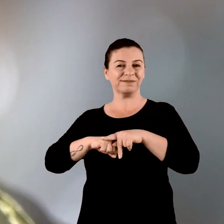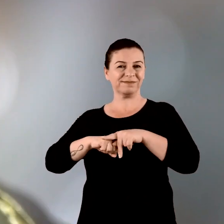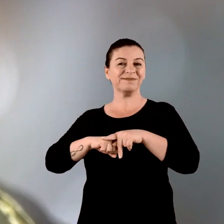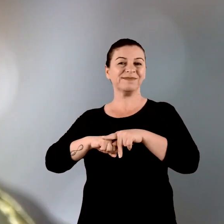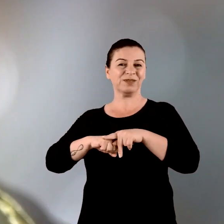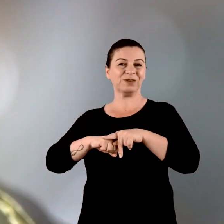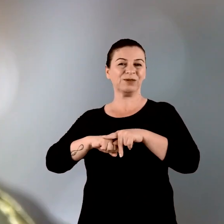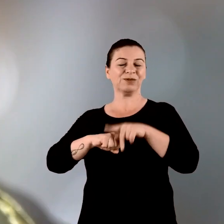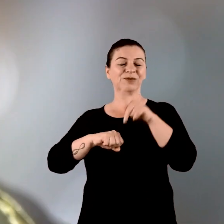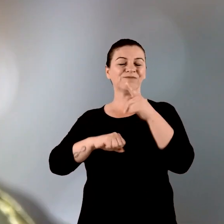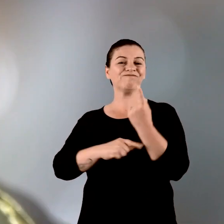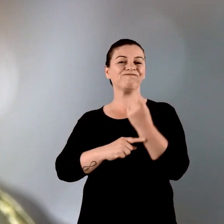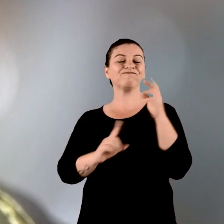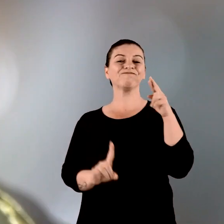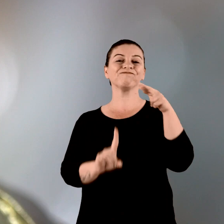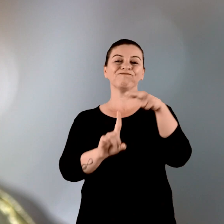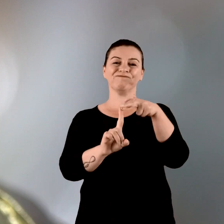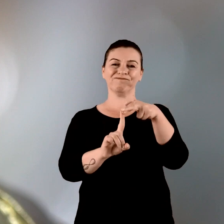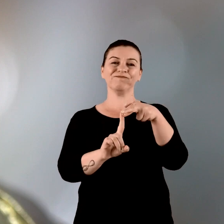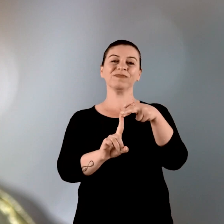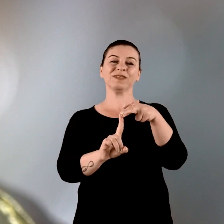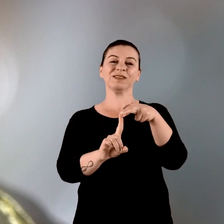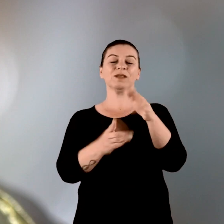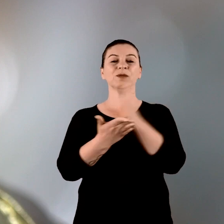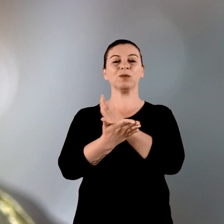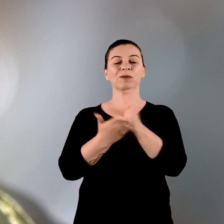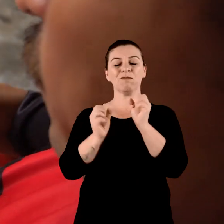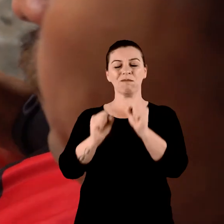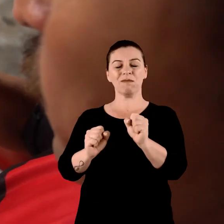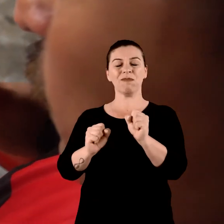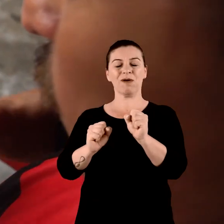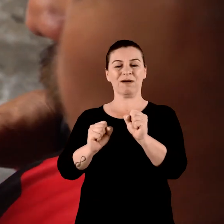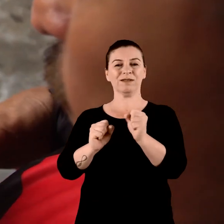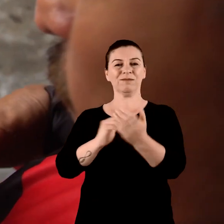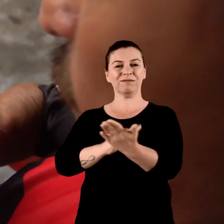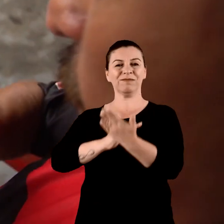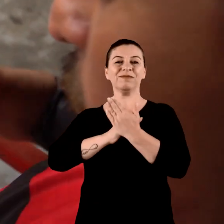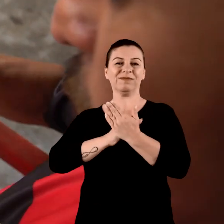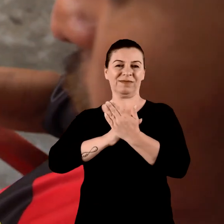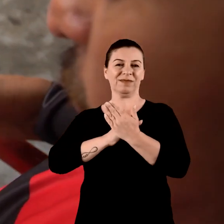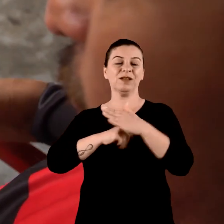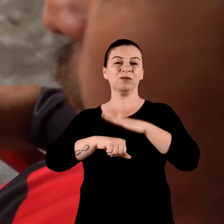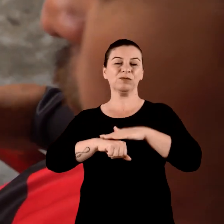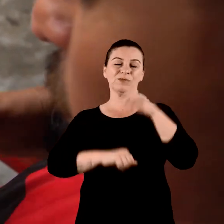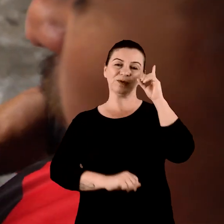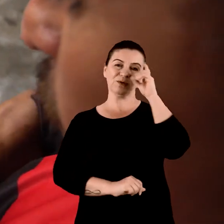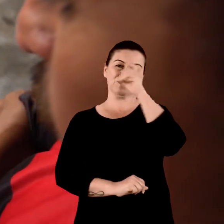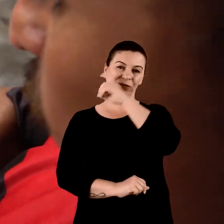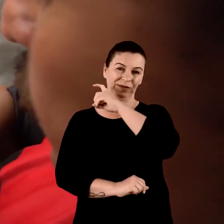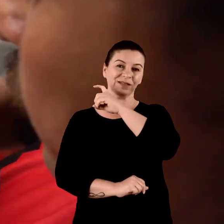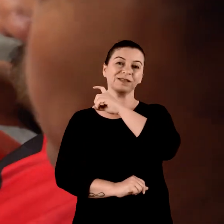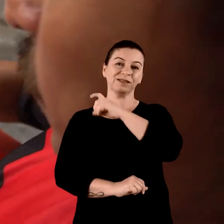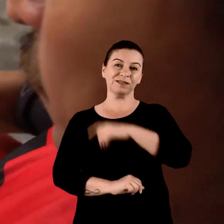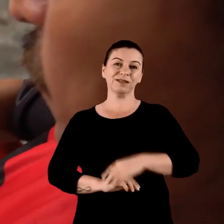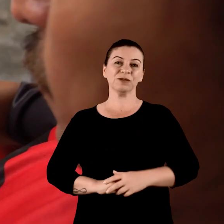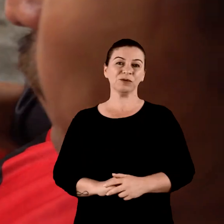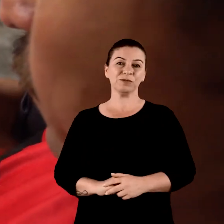São Pedro dele a única referência de alguém que pode lhe socorrer num momento difícil.